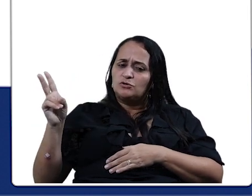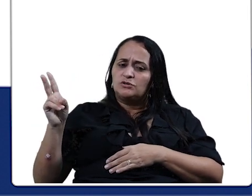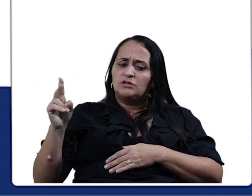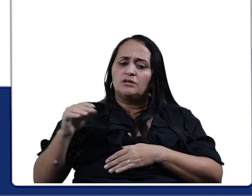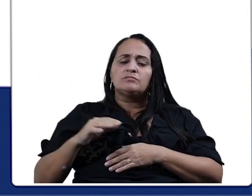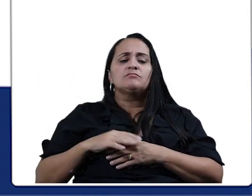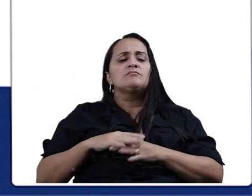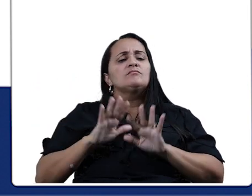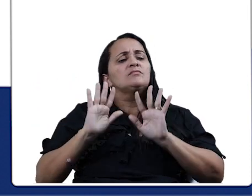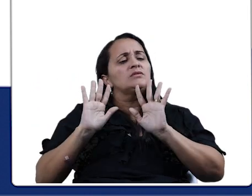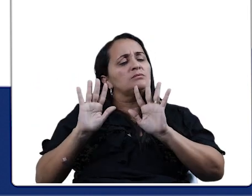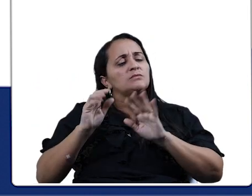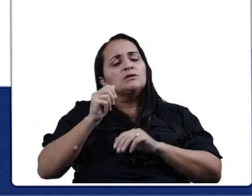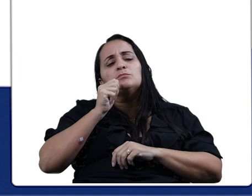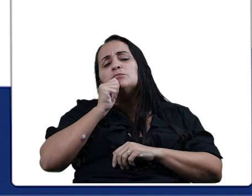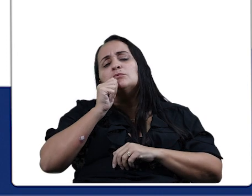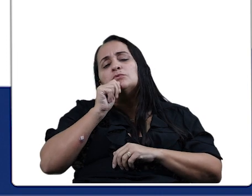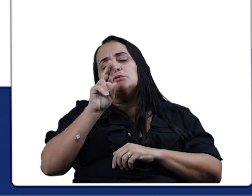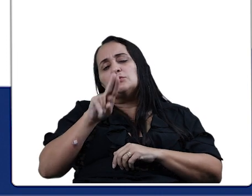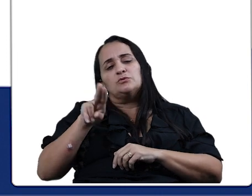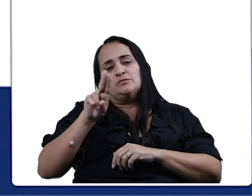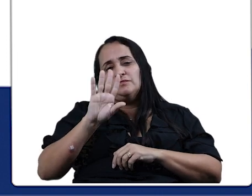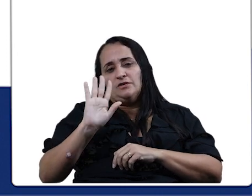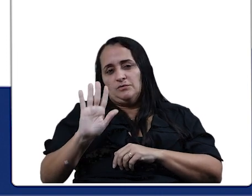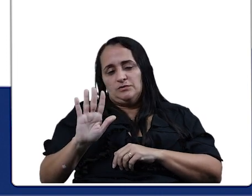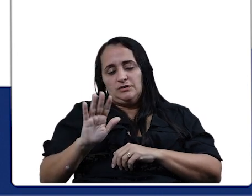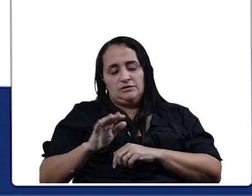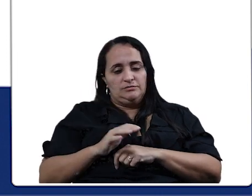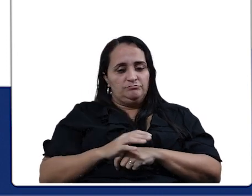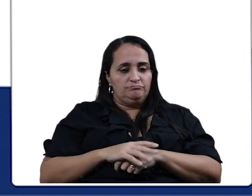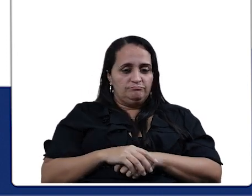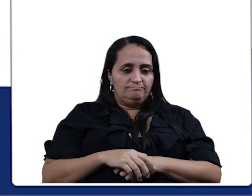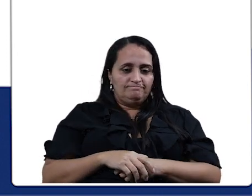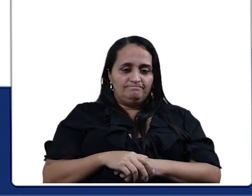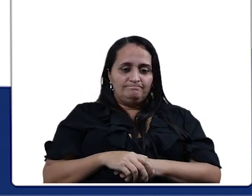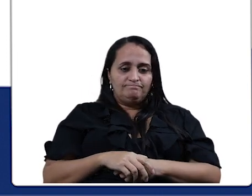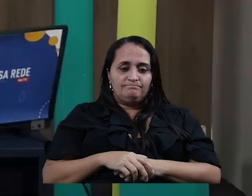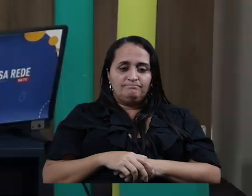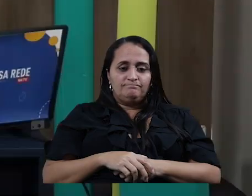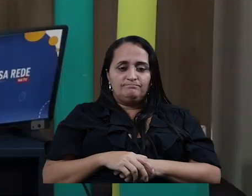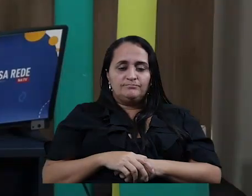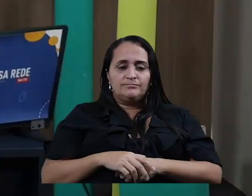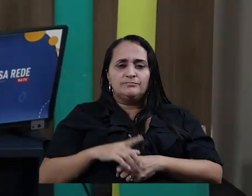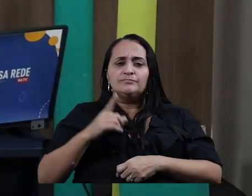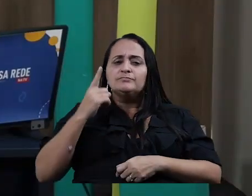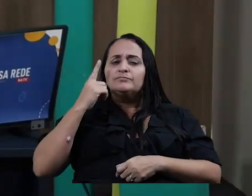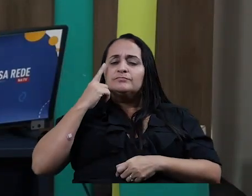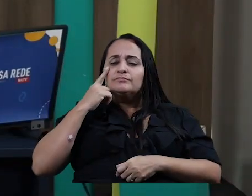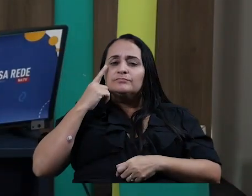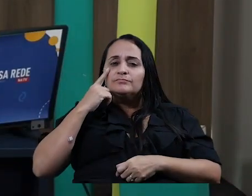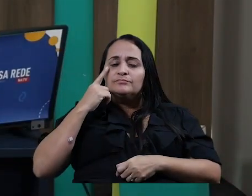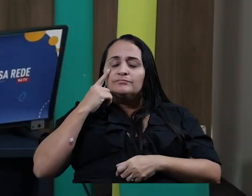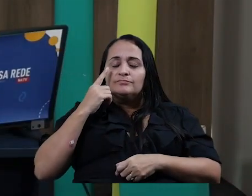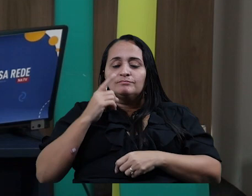de milhões, que por enquanto a gente nem vai usar esse, tá? Agora observe.